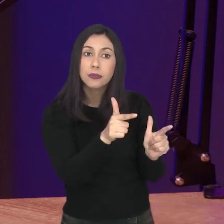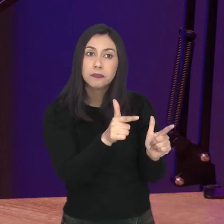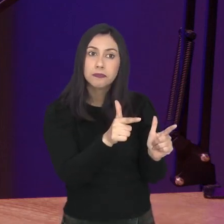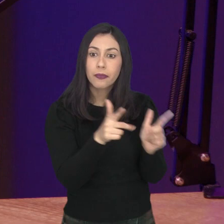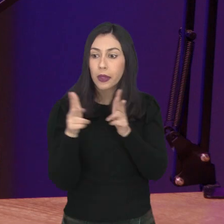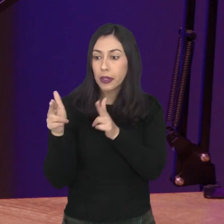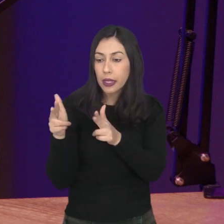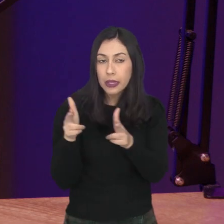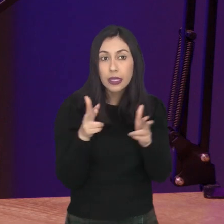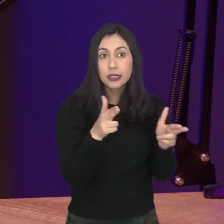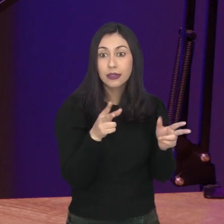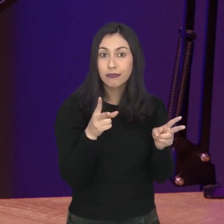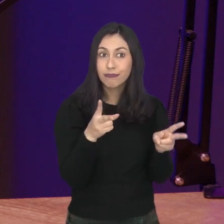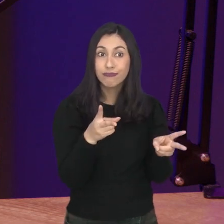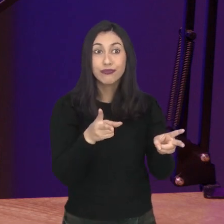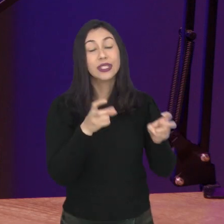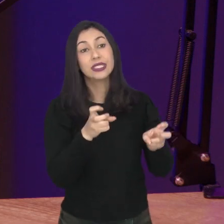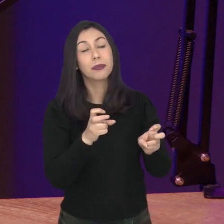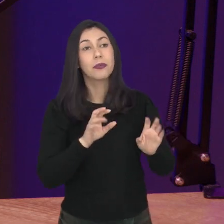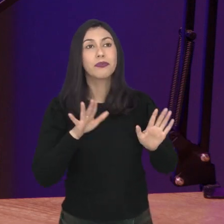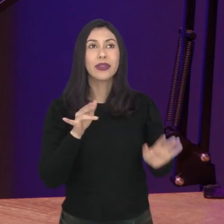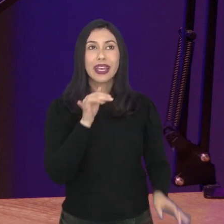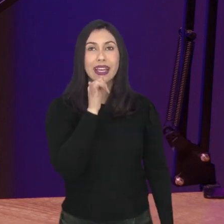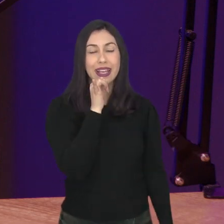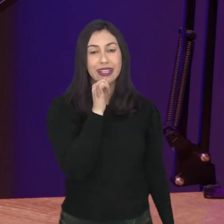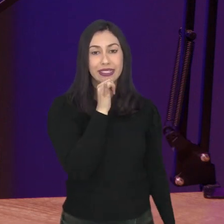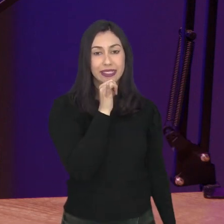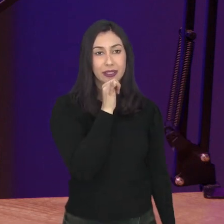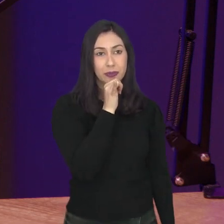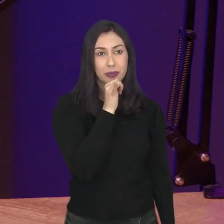for ver nas séries, a gente percebe isso, né? Por exemplo,